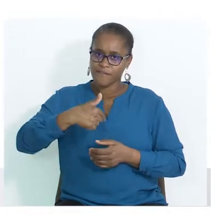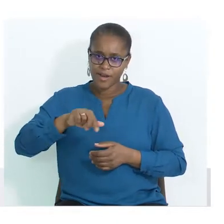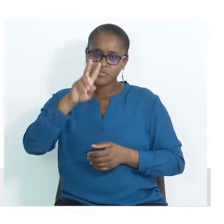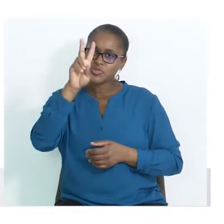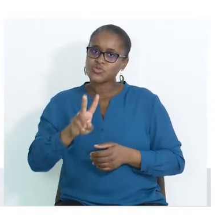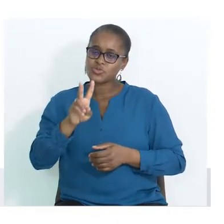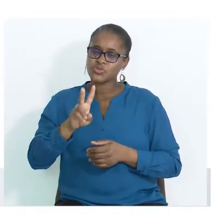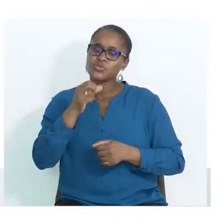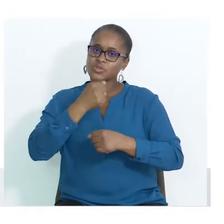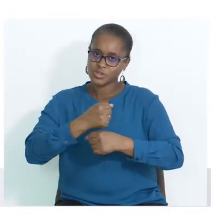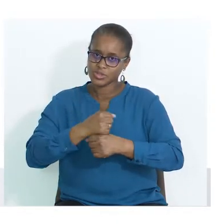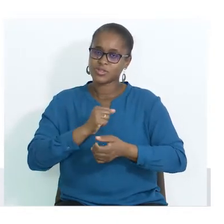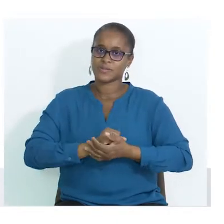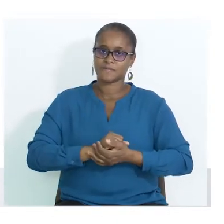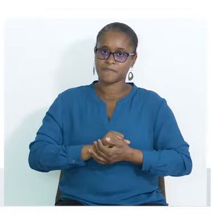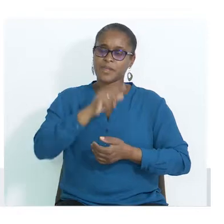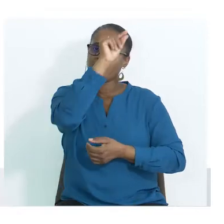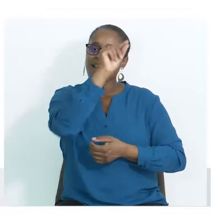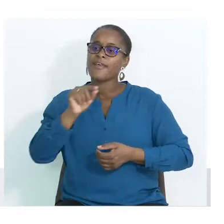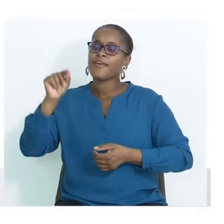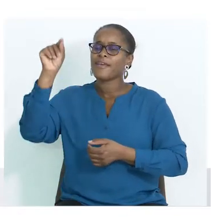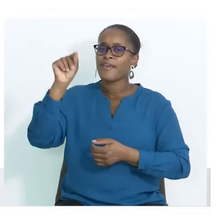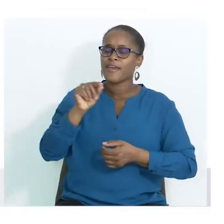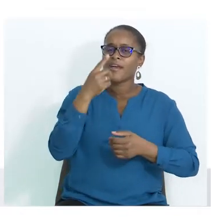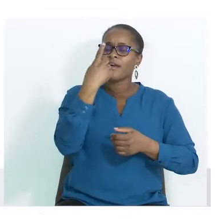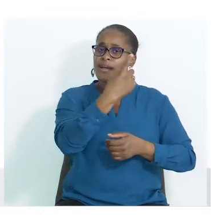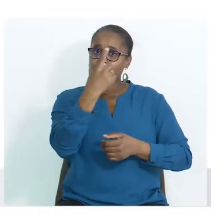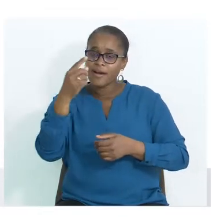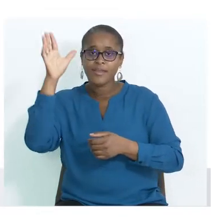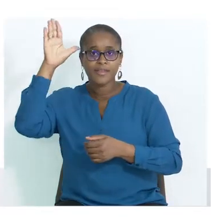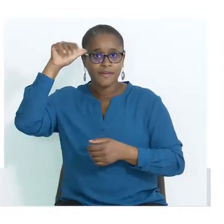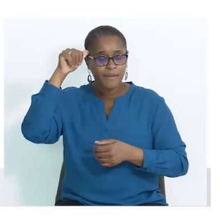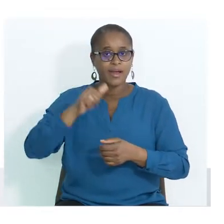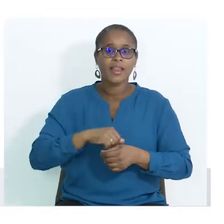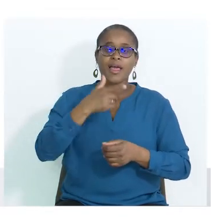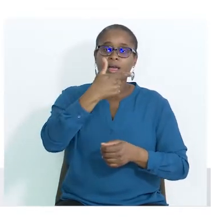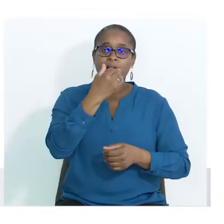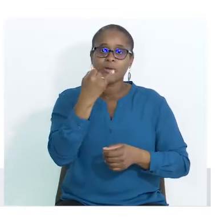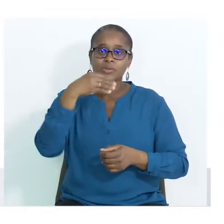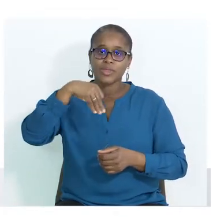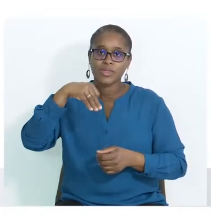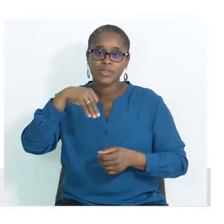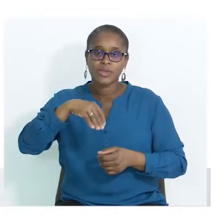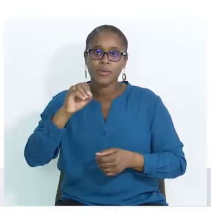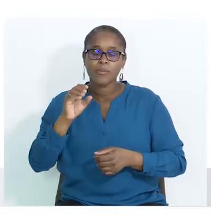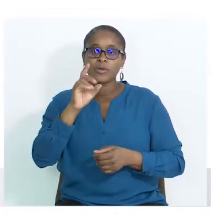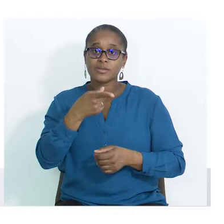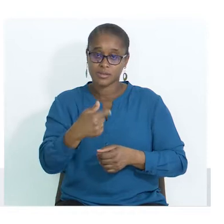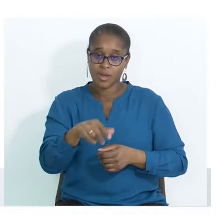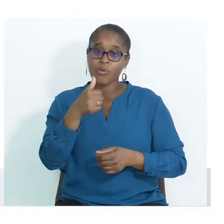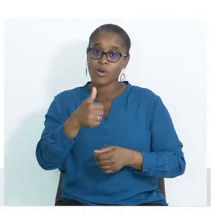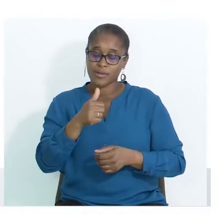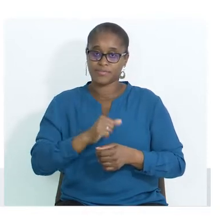e vamos ao segundo exercício liga que animal ao tempo correspondente